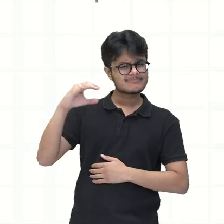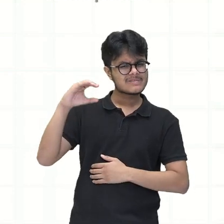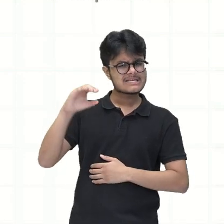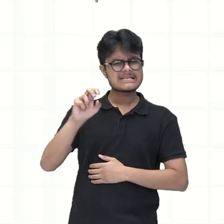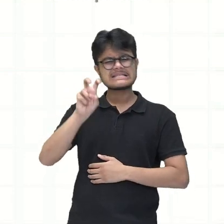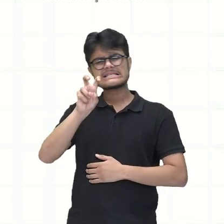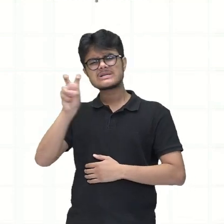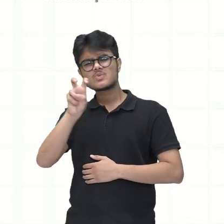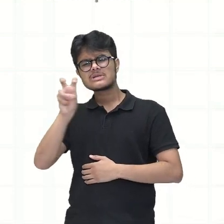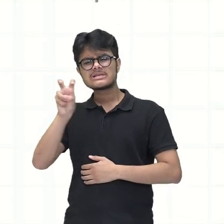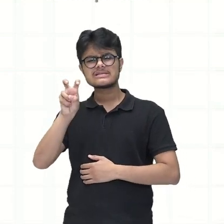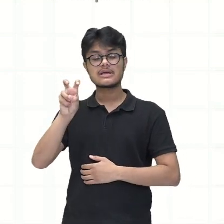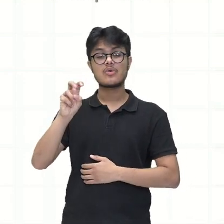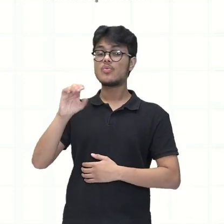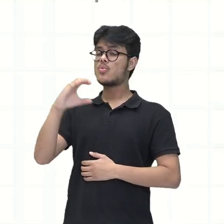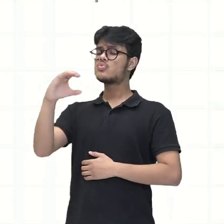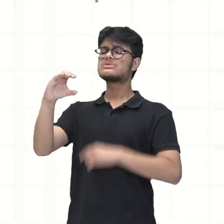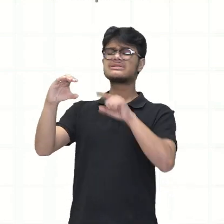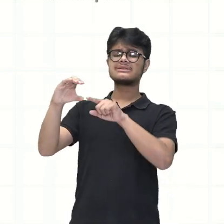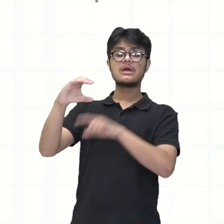55%